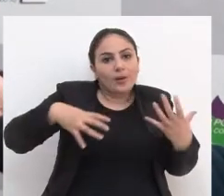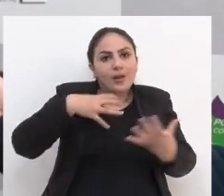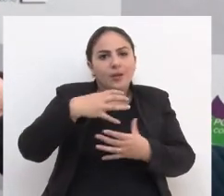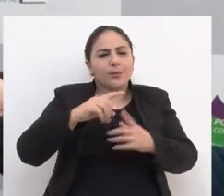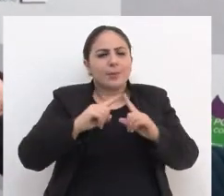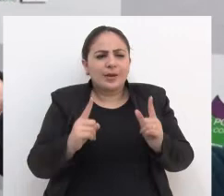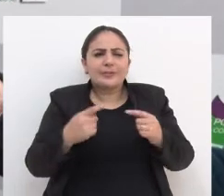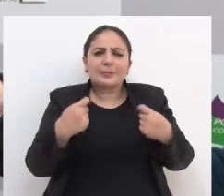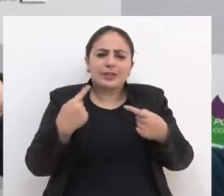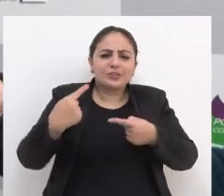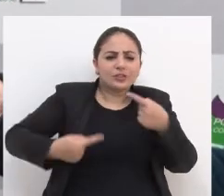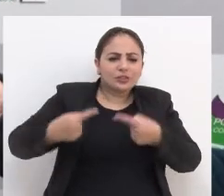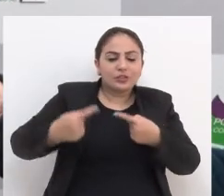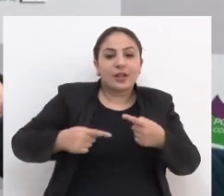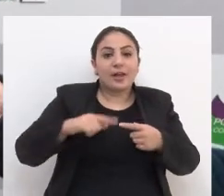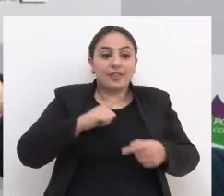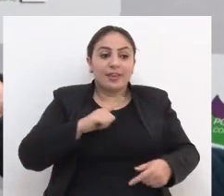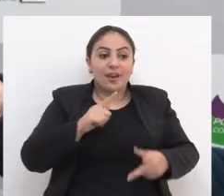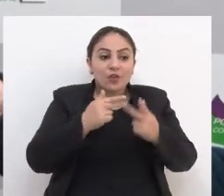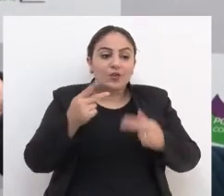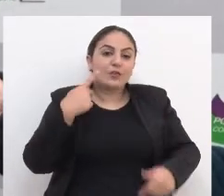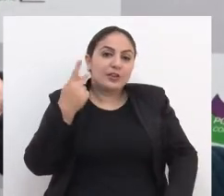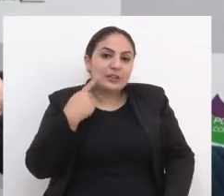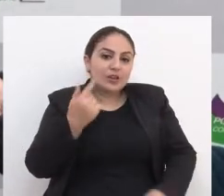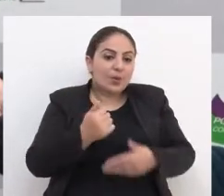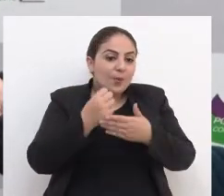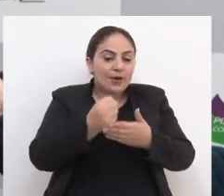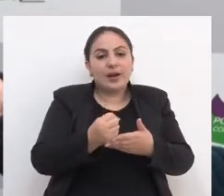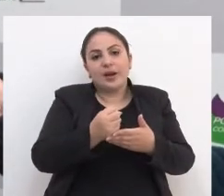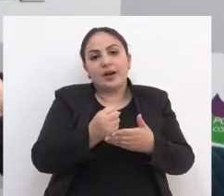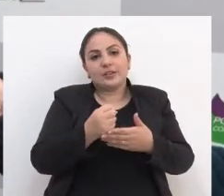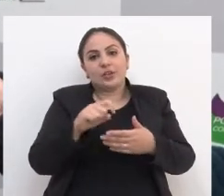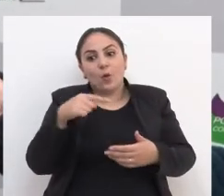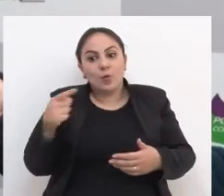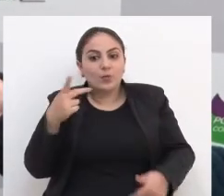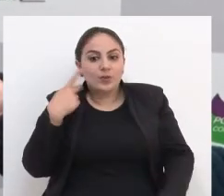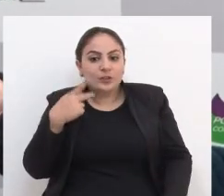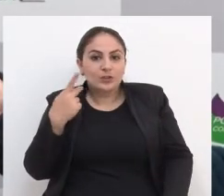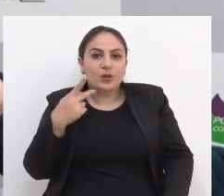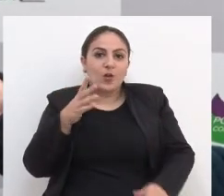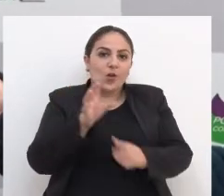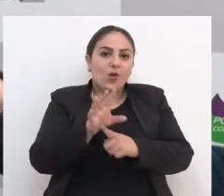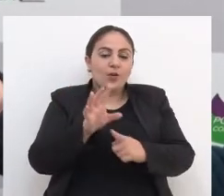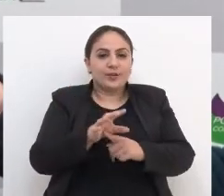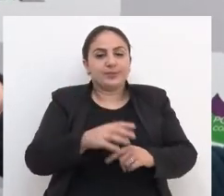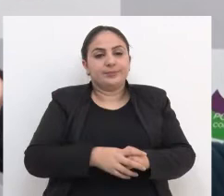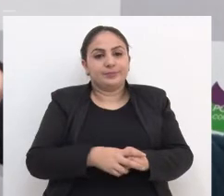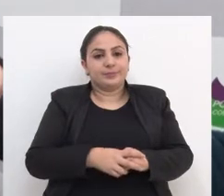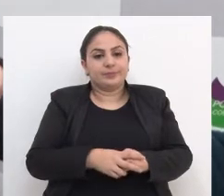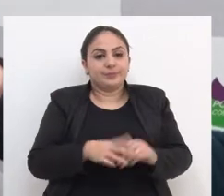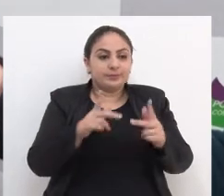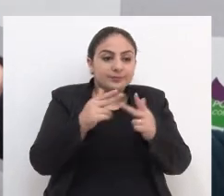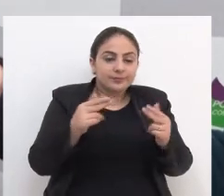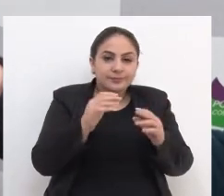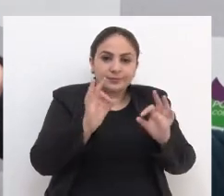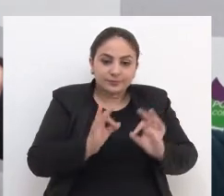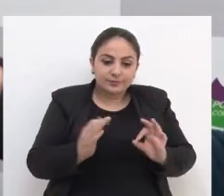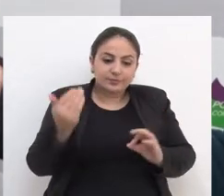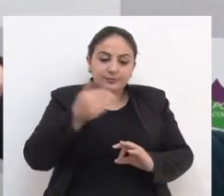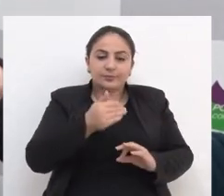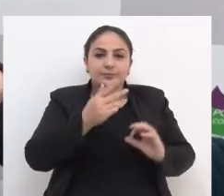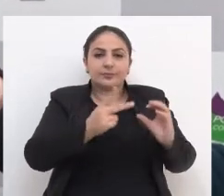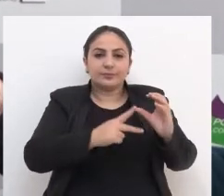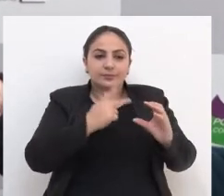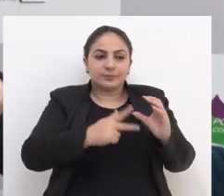vão vir projetos que vão ter vereadores favoráveis, vereadores contrários, vão vir projetos que a população vai vir na Câmara se manifestar, mas eu não creio que